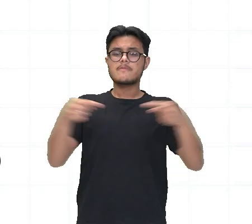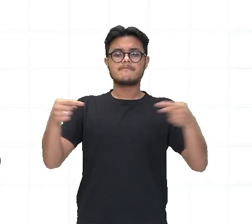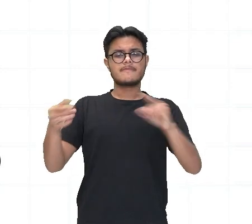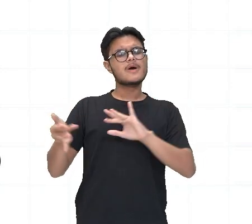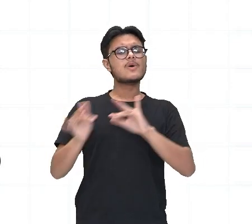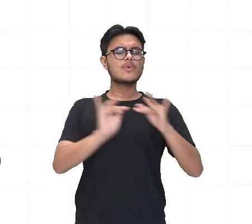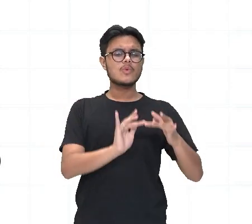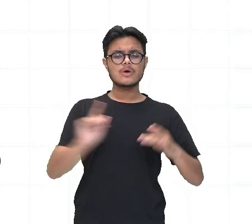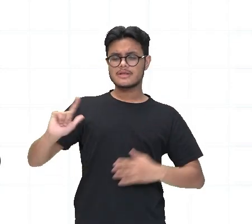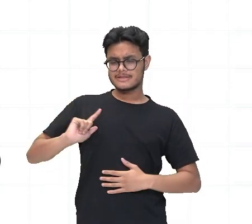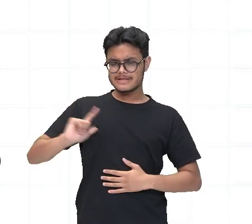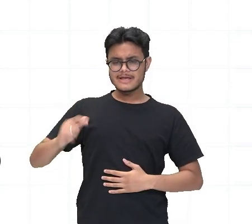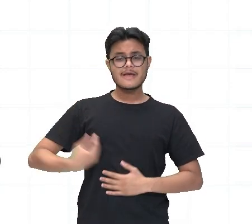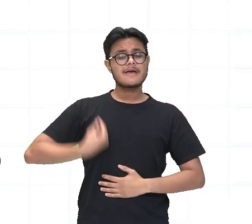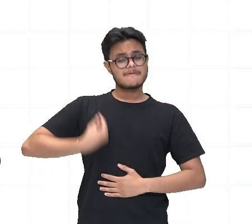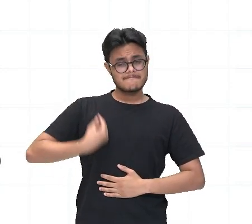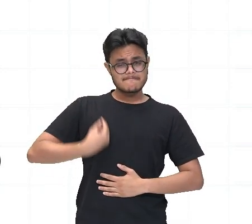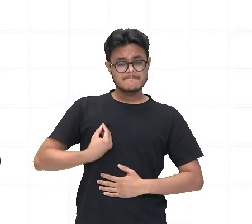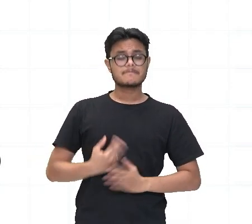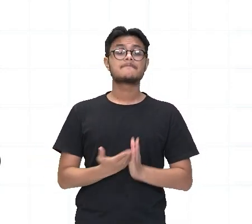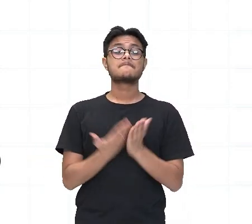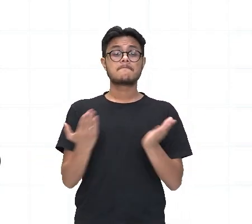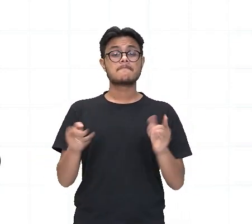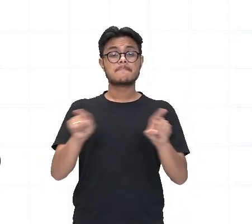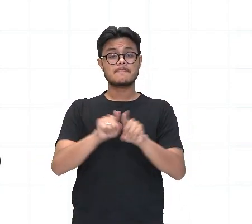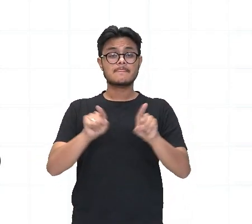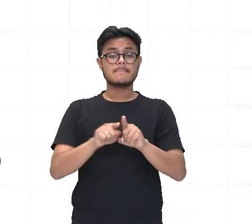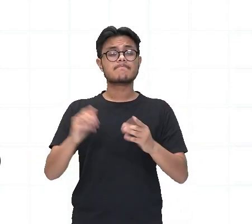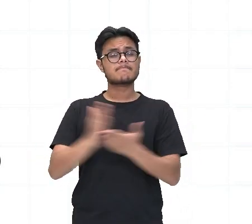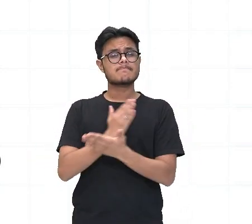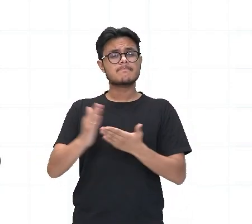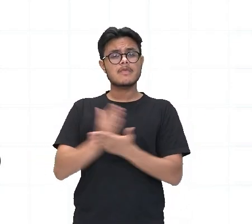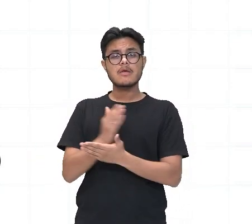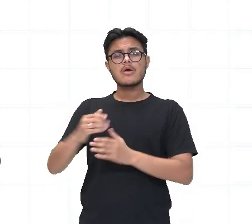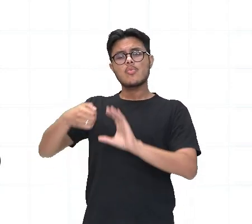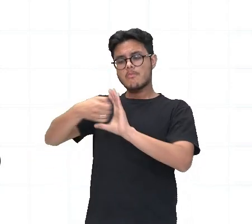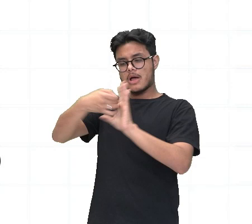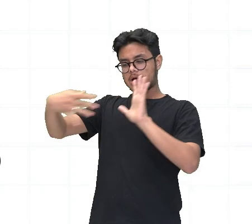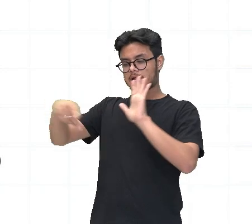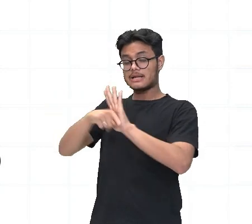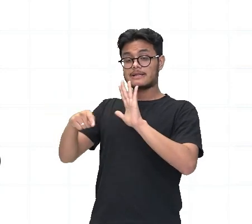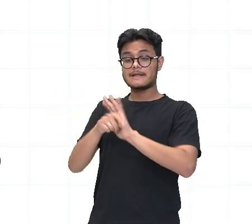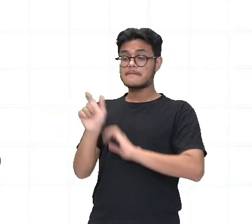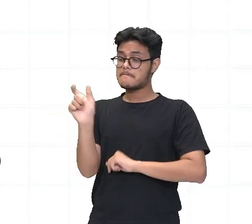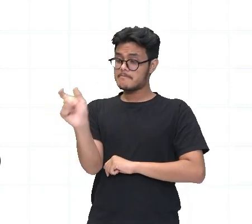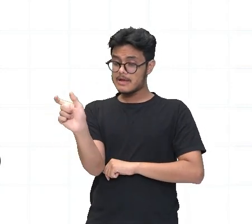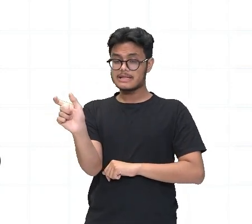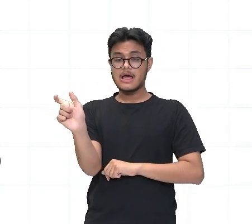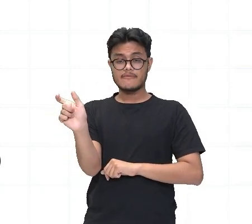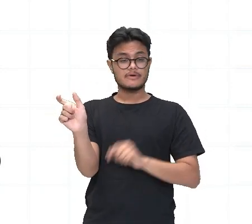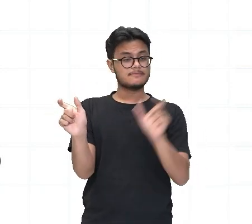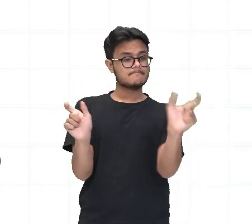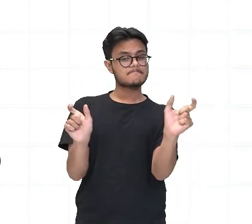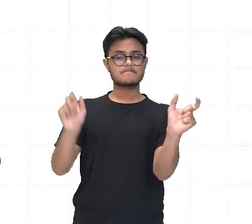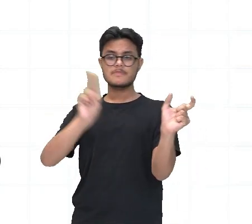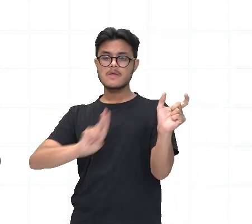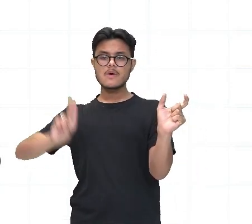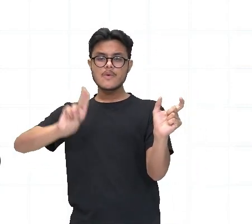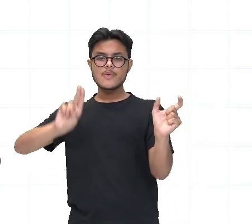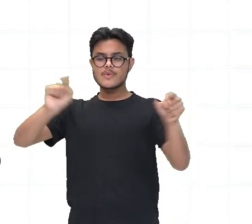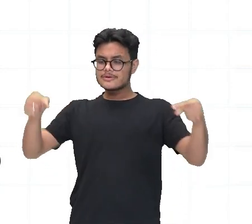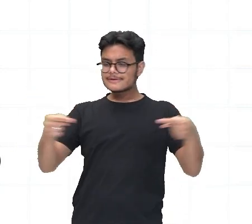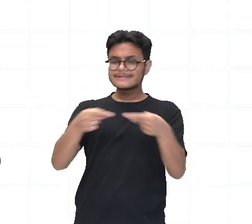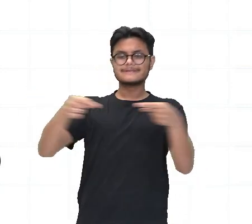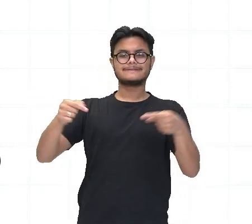aos modos como os componentes do universo textual, isto é, as palavras que ouvimos ou vemos estão